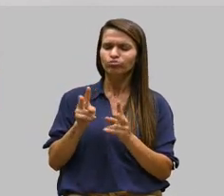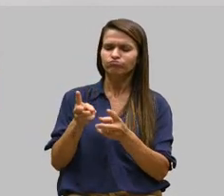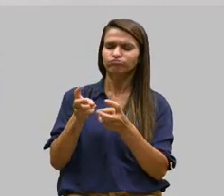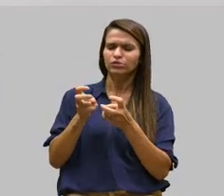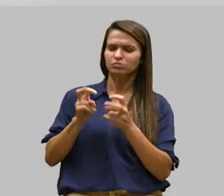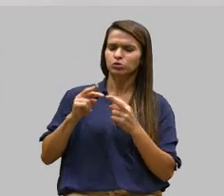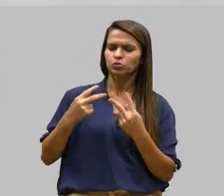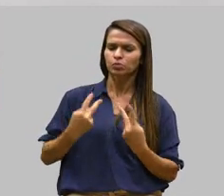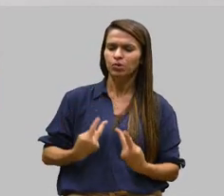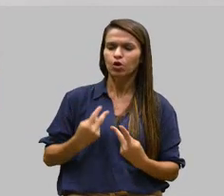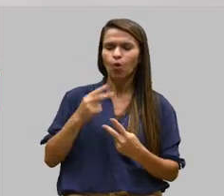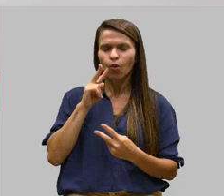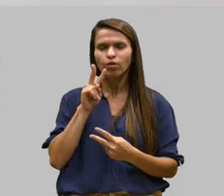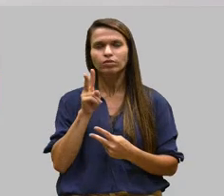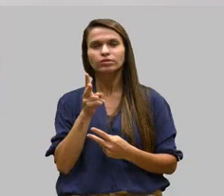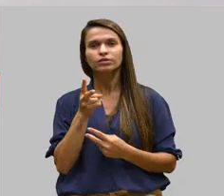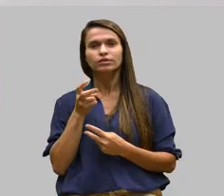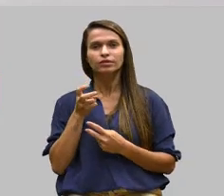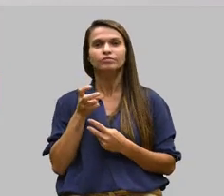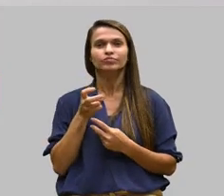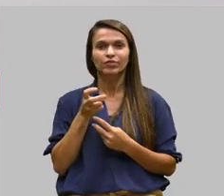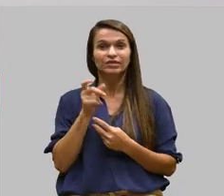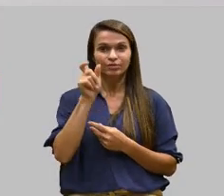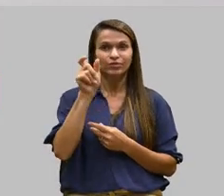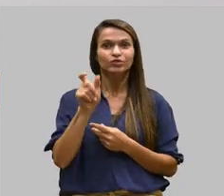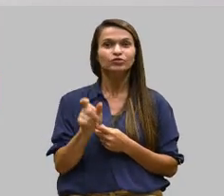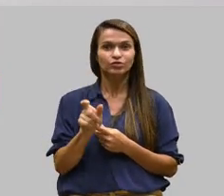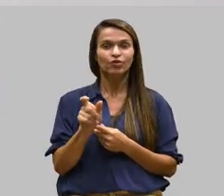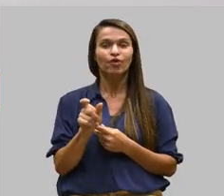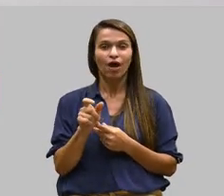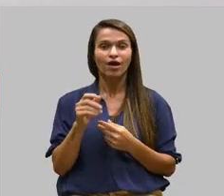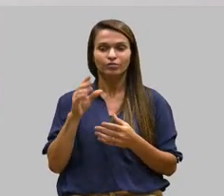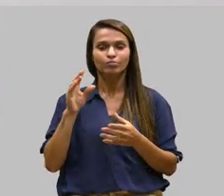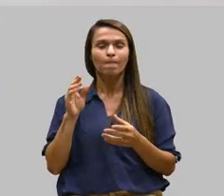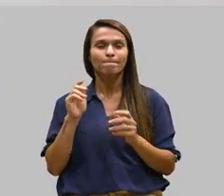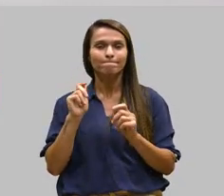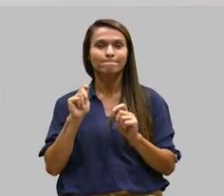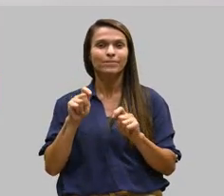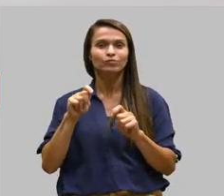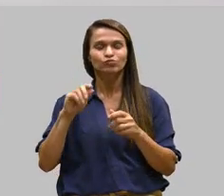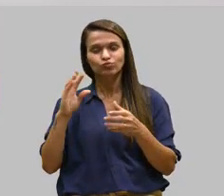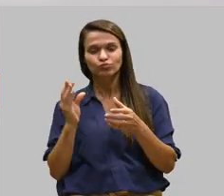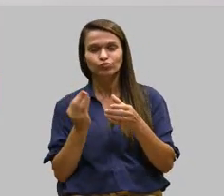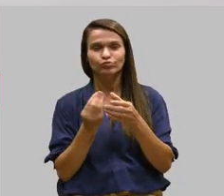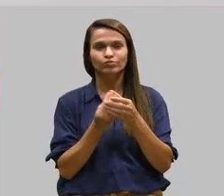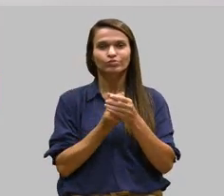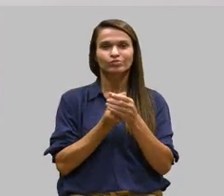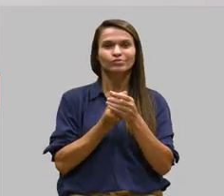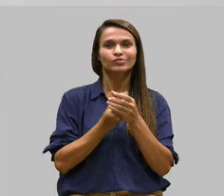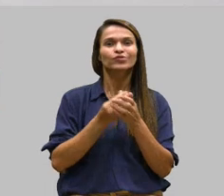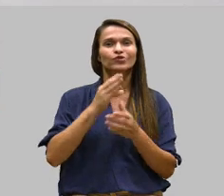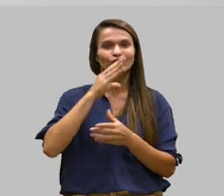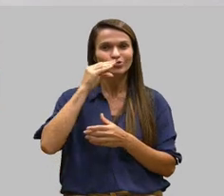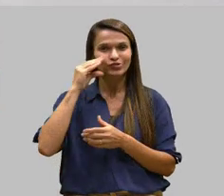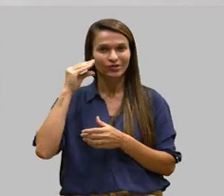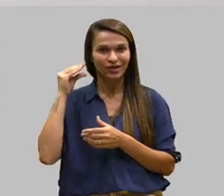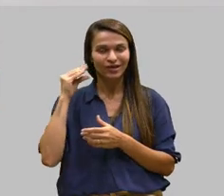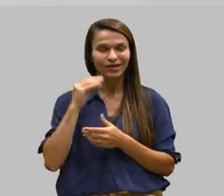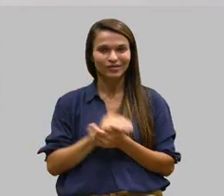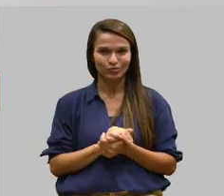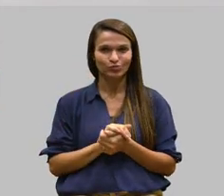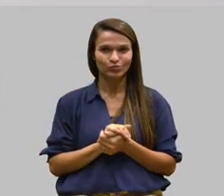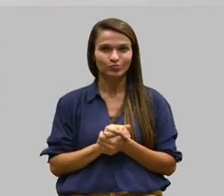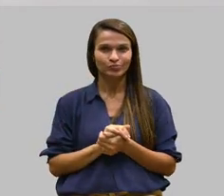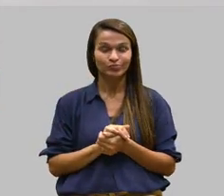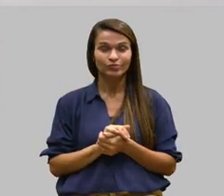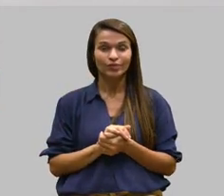e potencialidades realmente eles vão fazer parte do quadro de trabalho do quadro pessoas da empresa e é muito